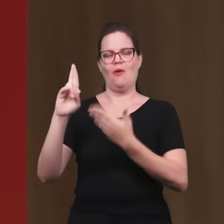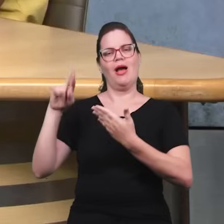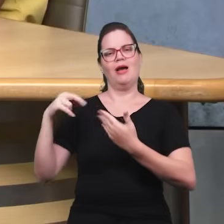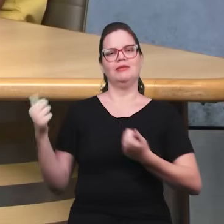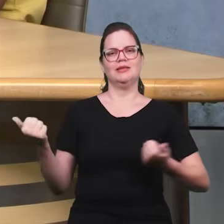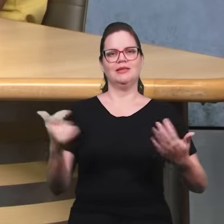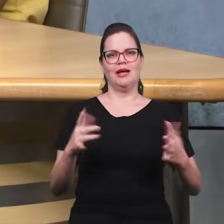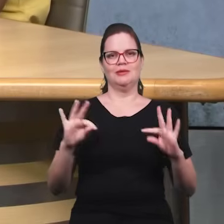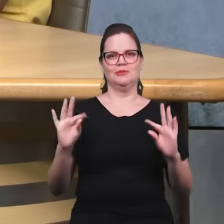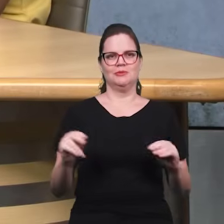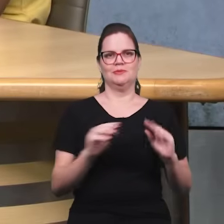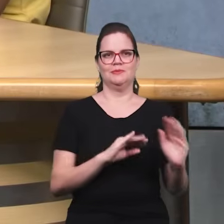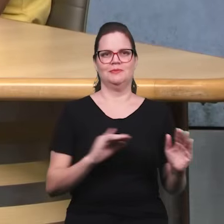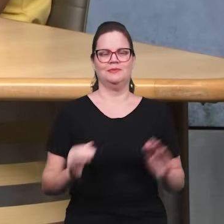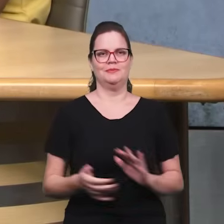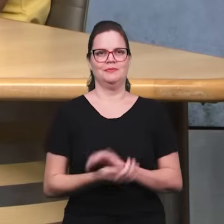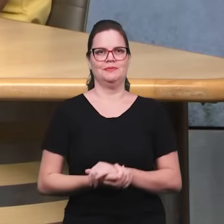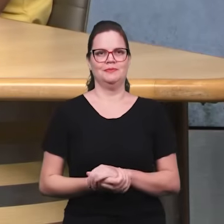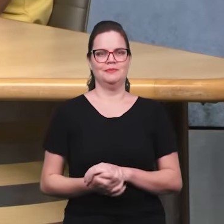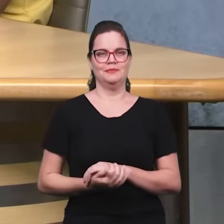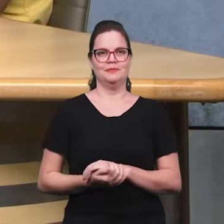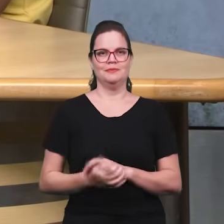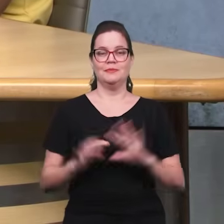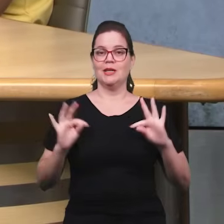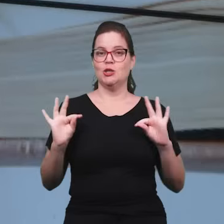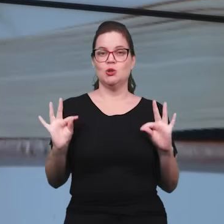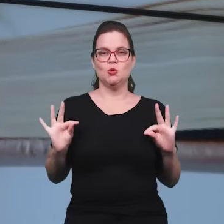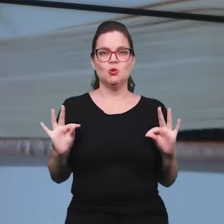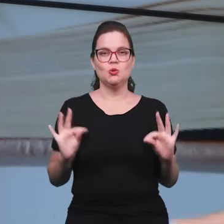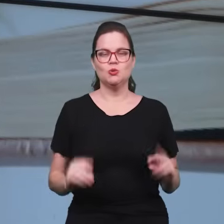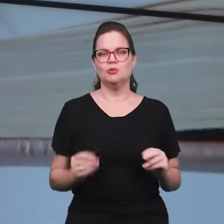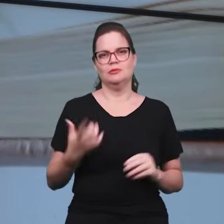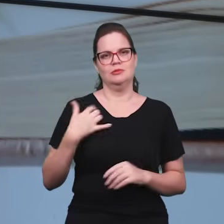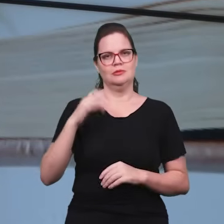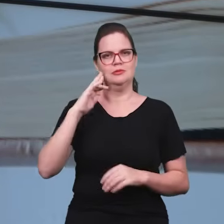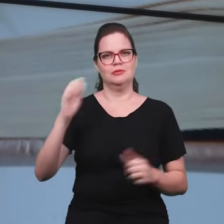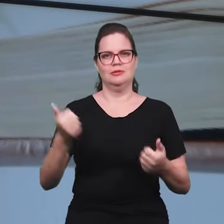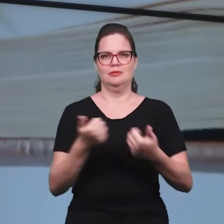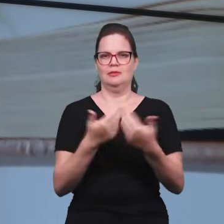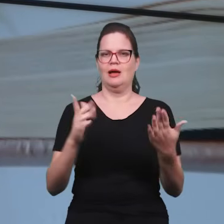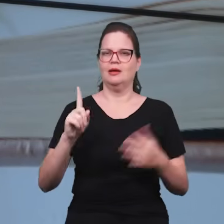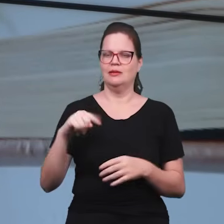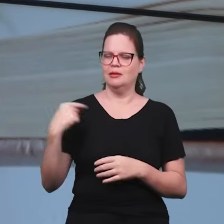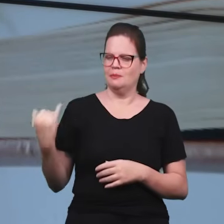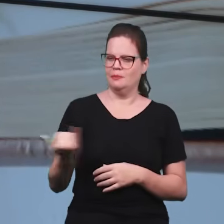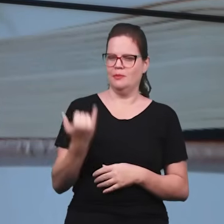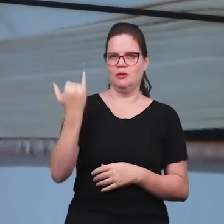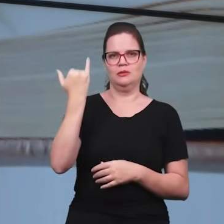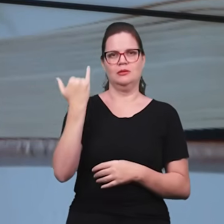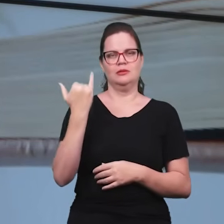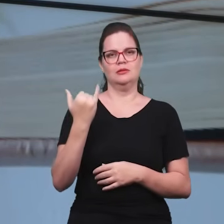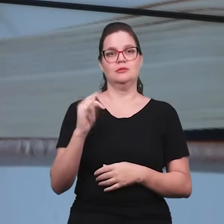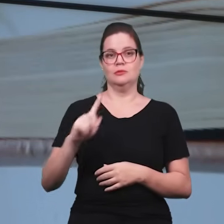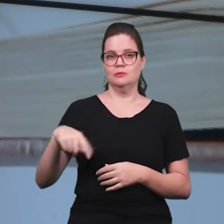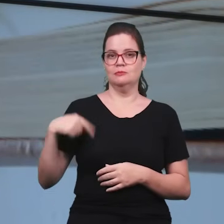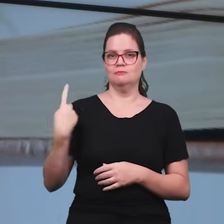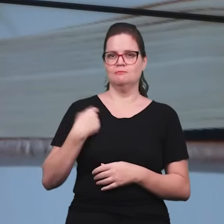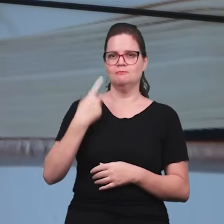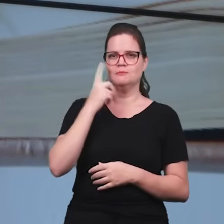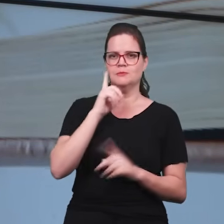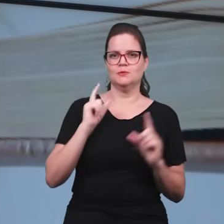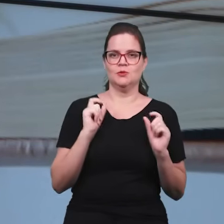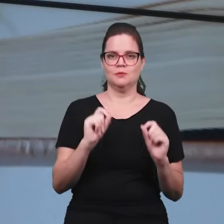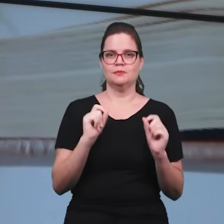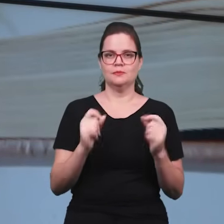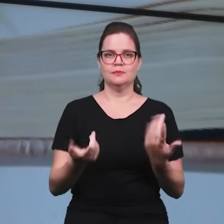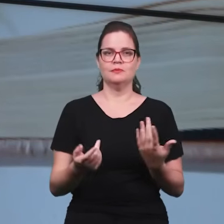é? É o grande provedor de todas as coisas e é tão importante quando nós vemos que há